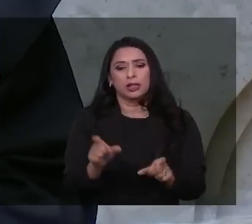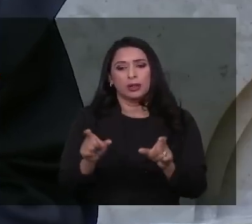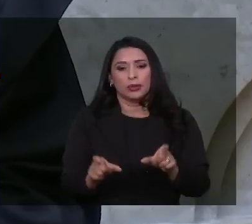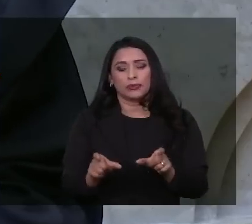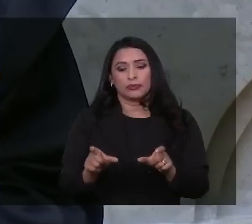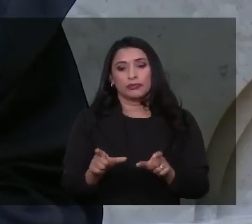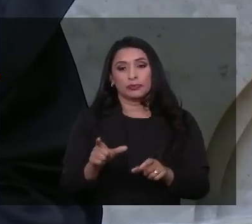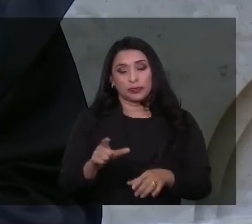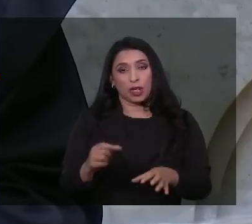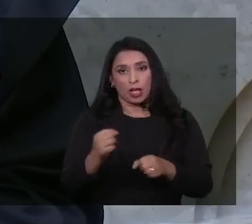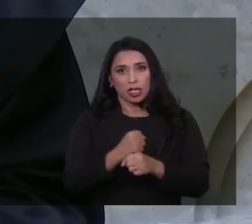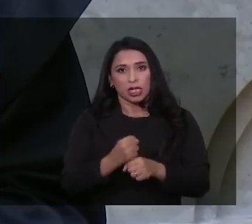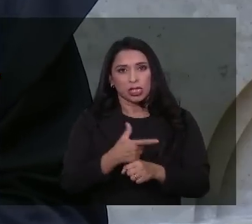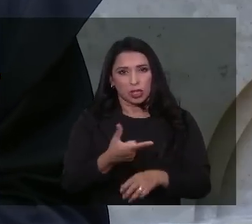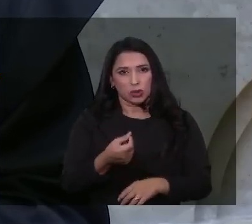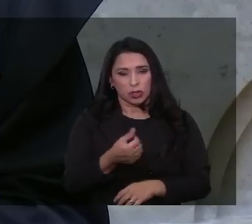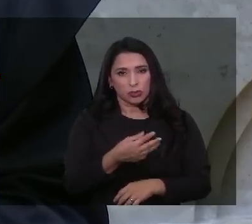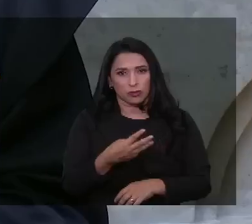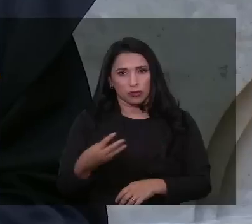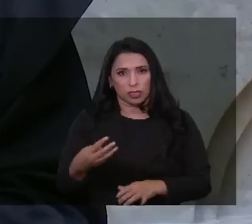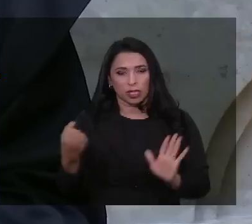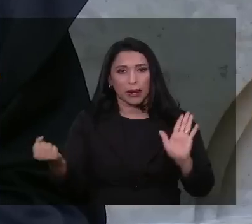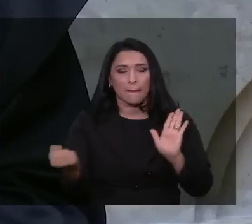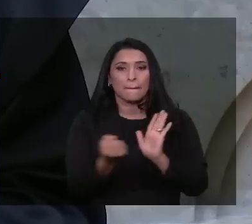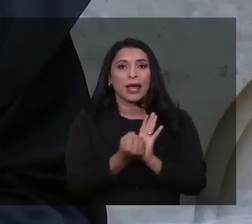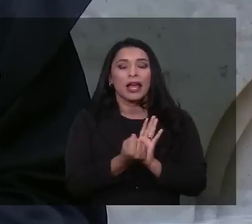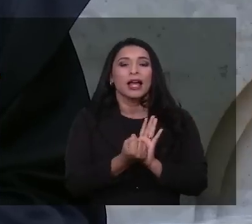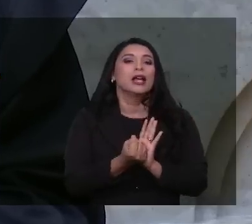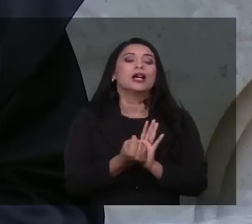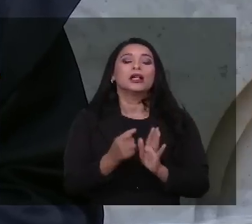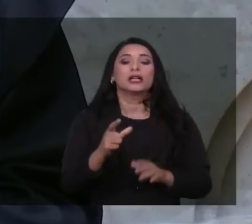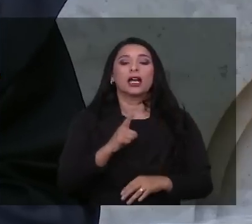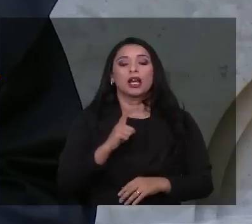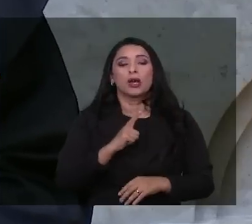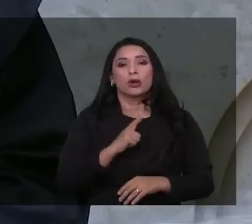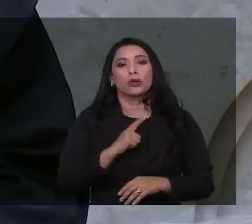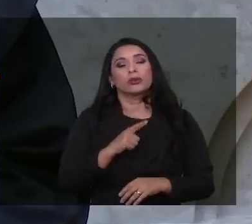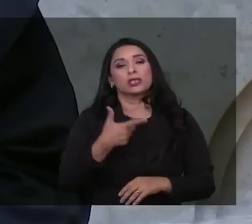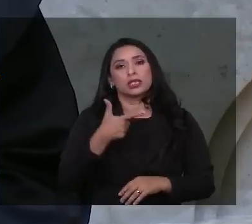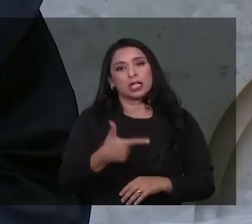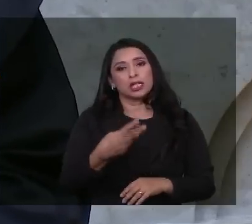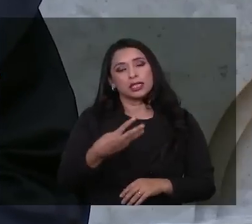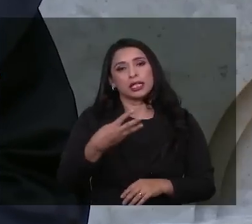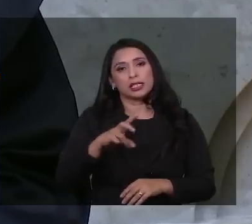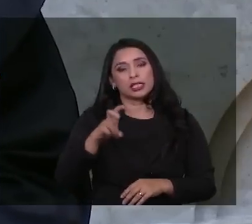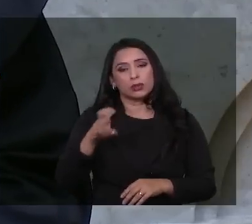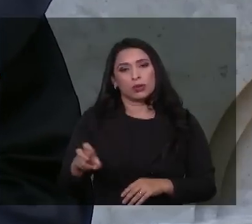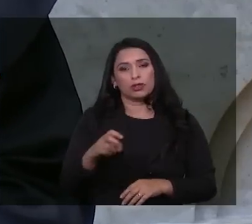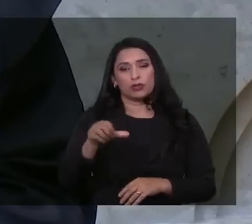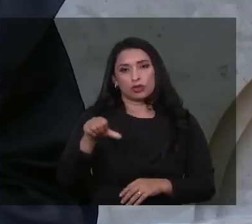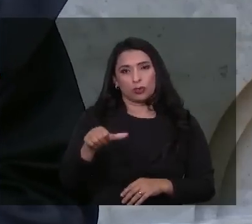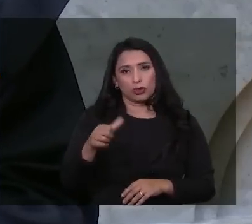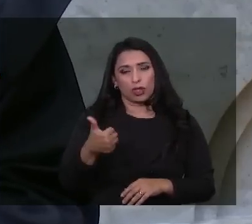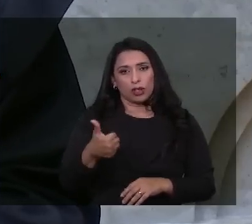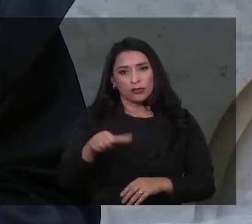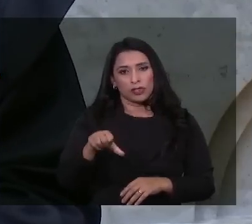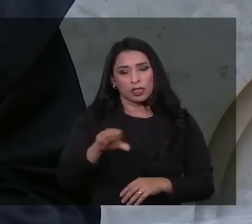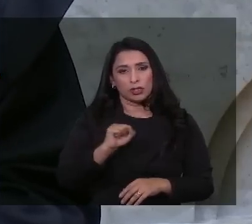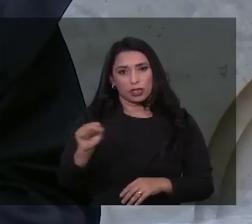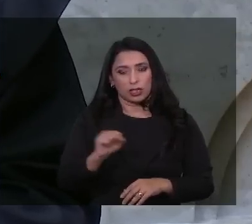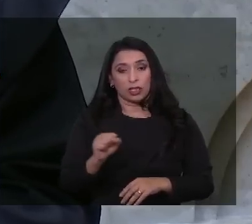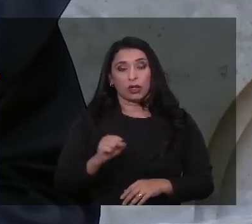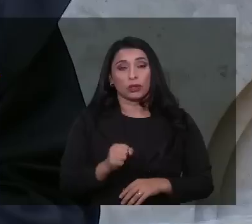de 2023 marca os 35 anos da Constituição de 1988 e o centenário do falecimento de Rui